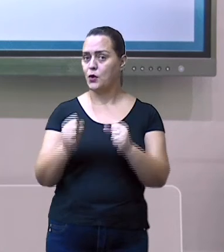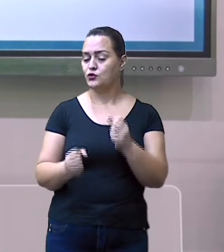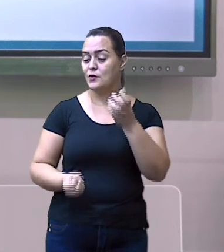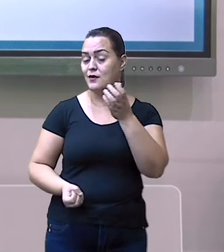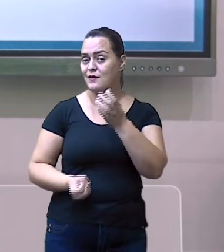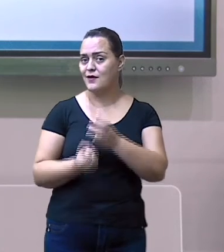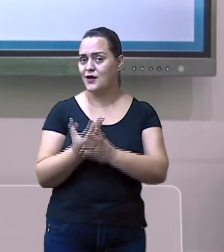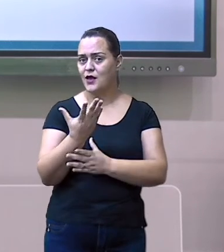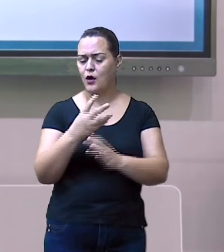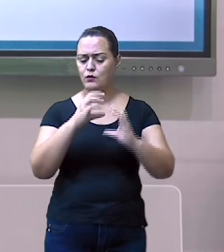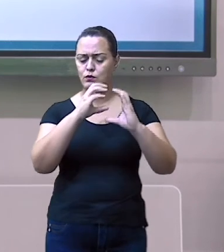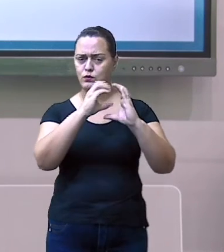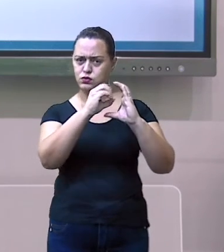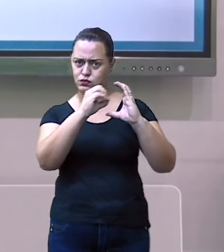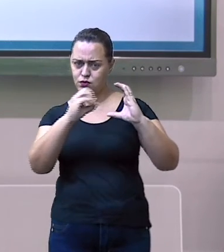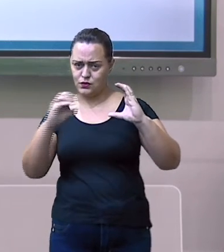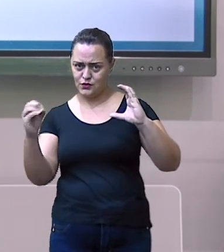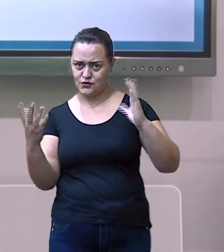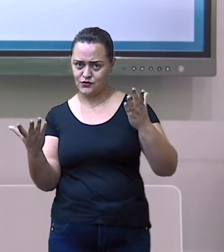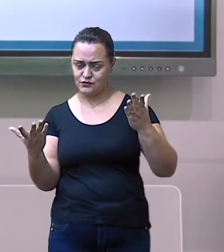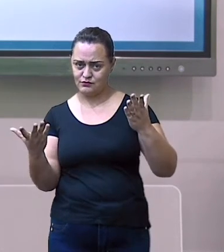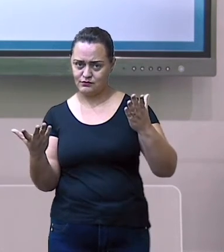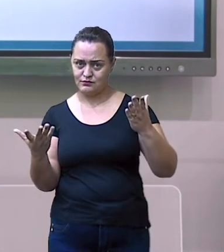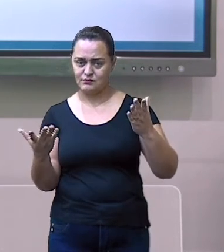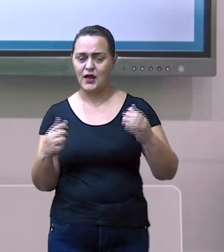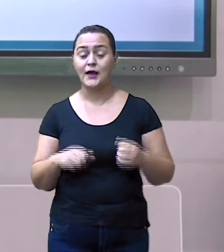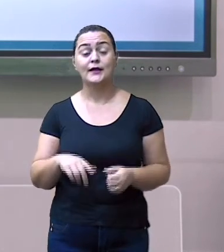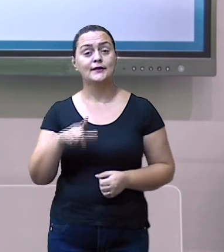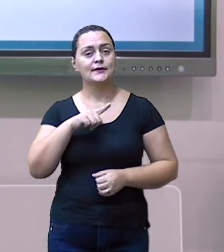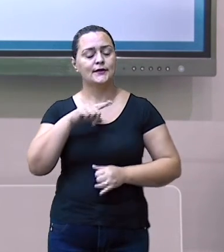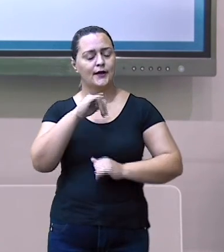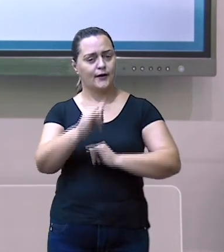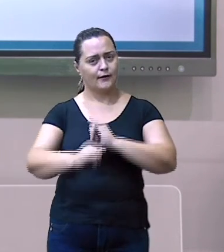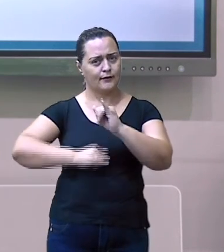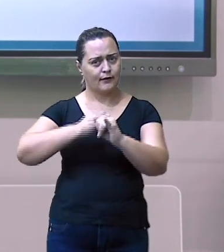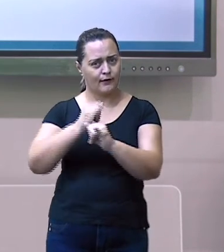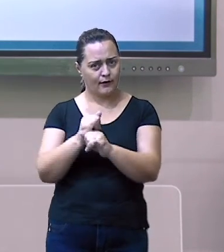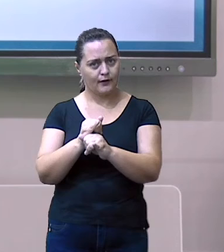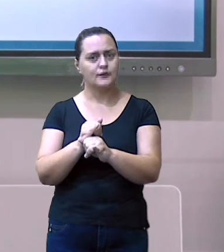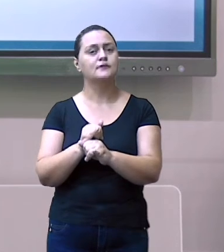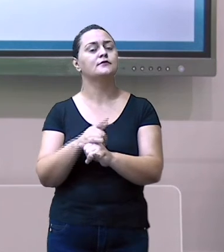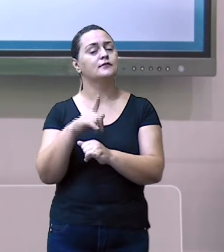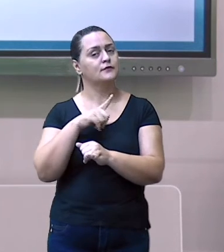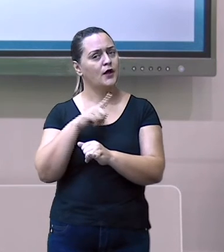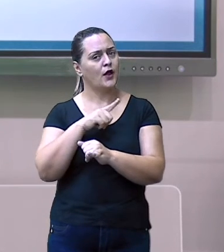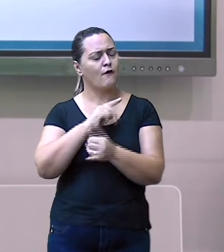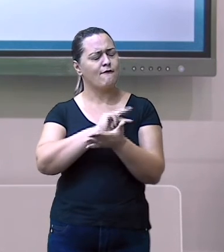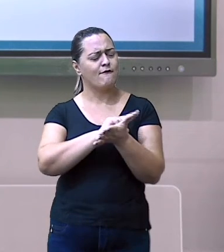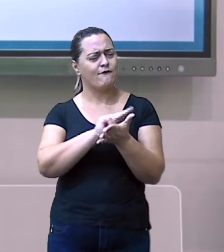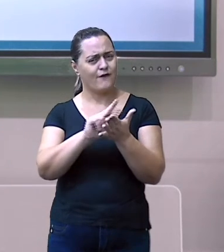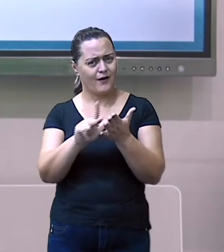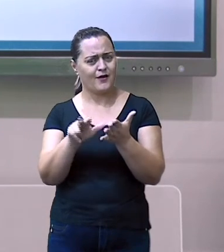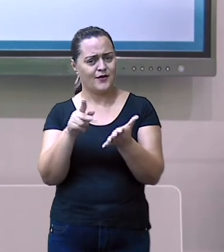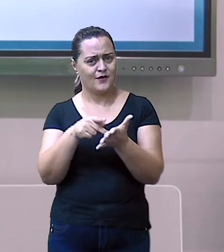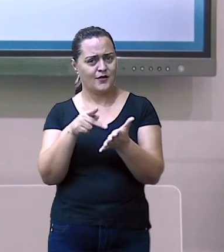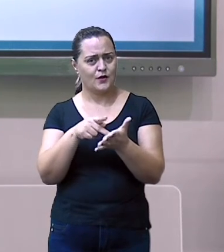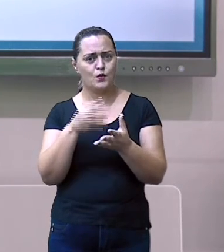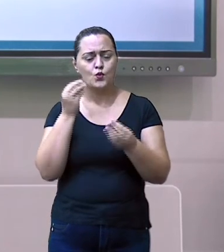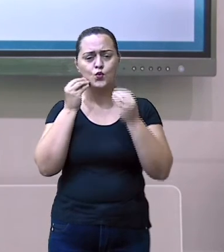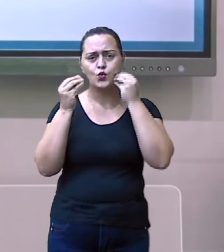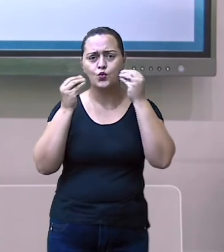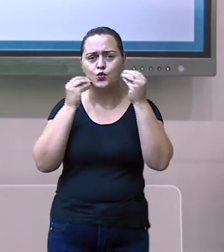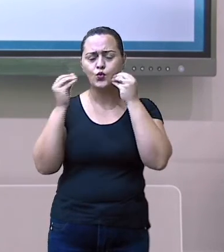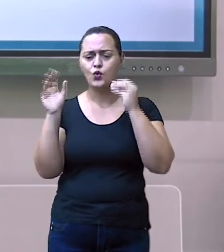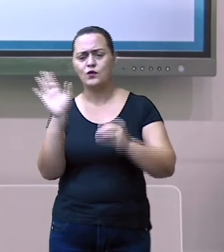aí na internet, certo? Que representa beijo, que representa tchau. Você vai pensar em algo e fazer esse desenho no seu